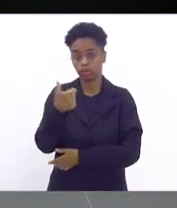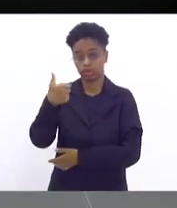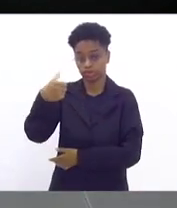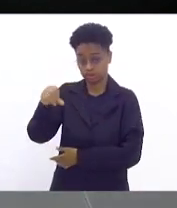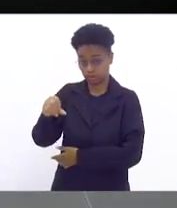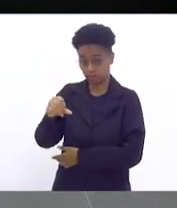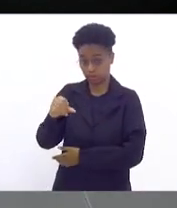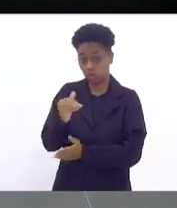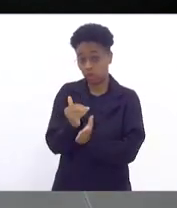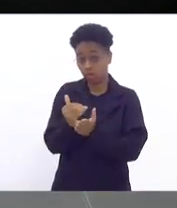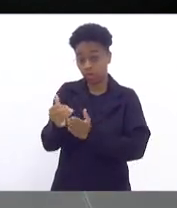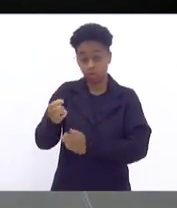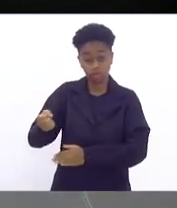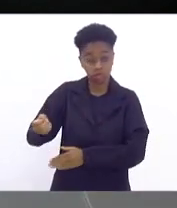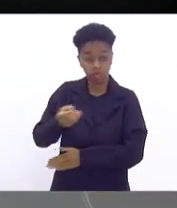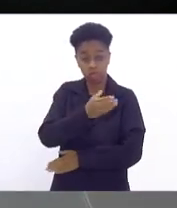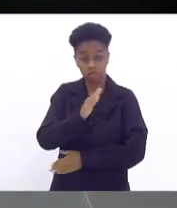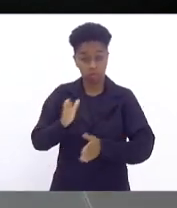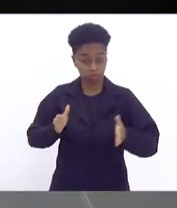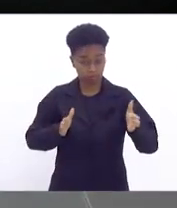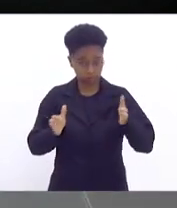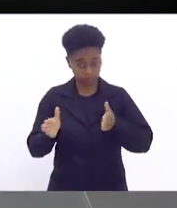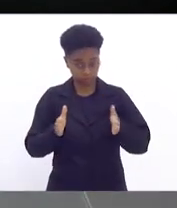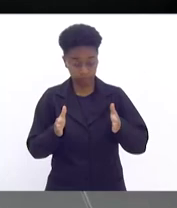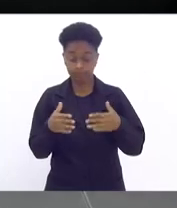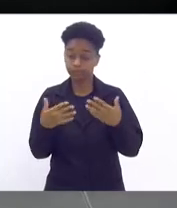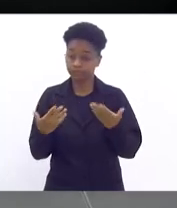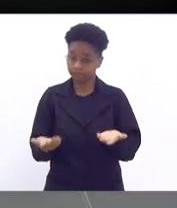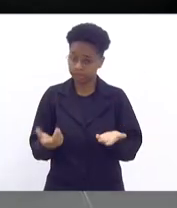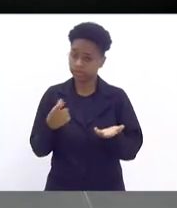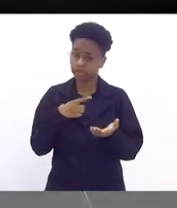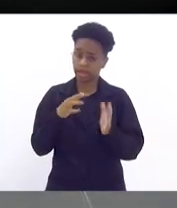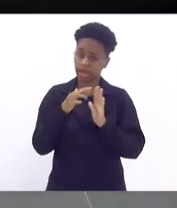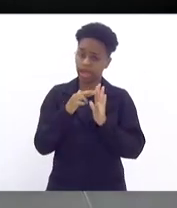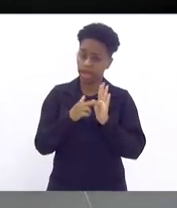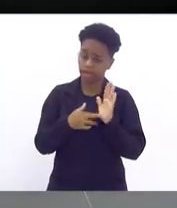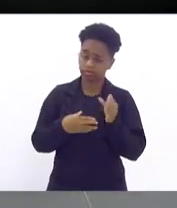mandato e regras fluidas